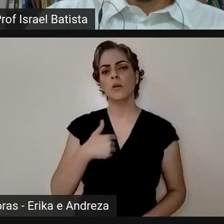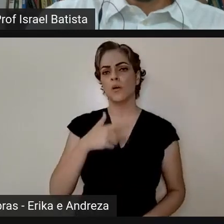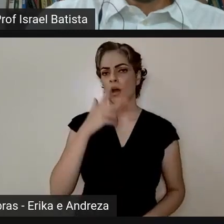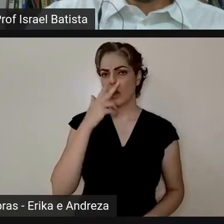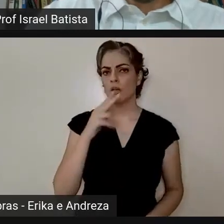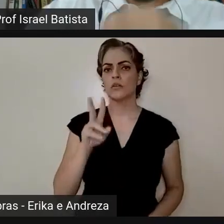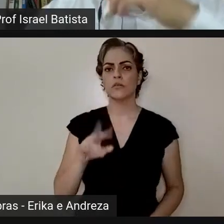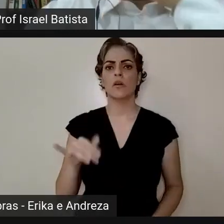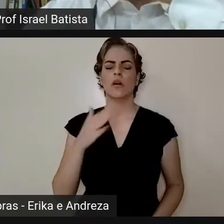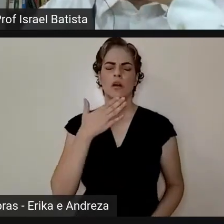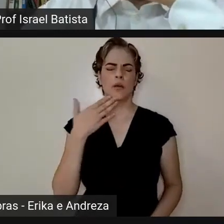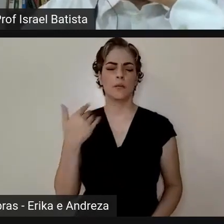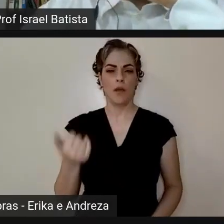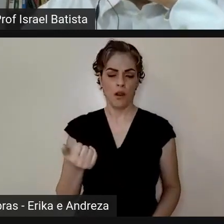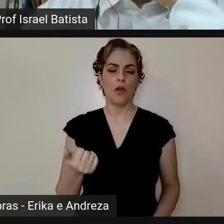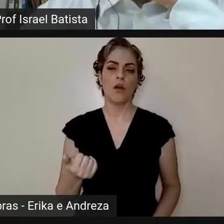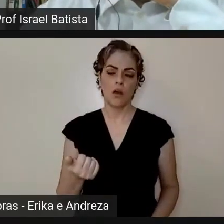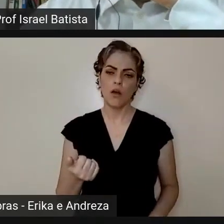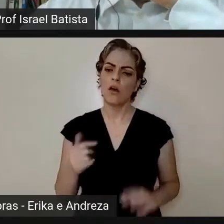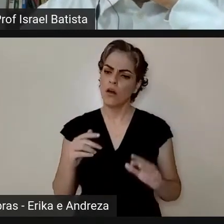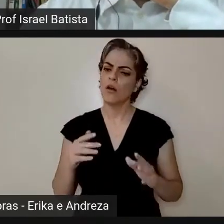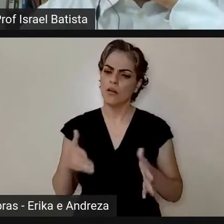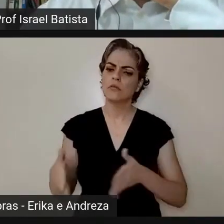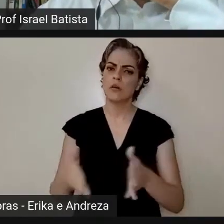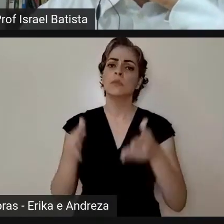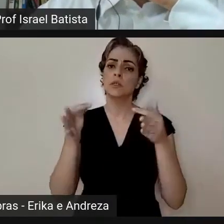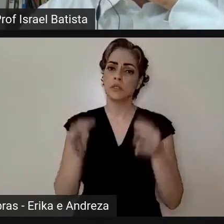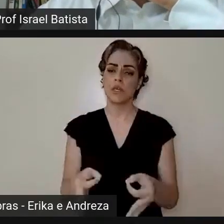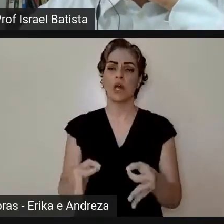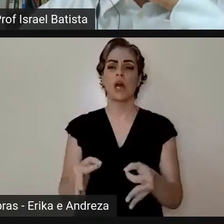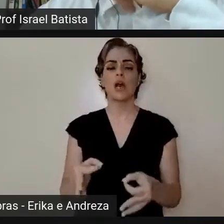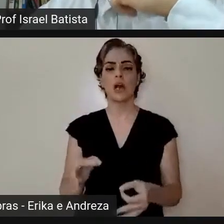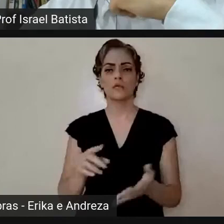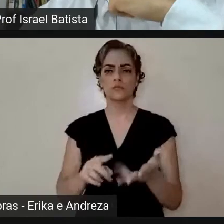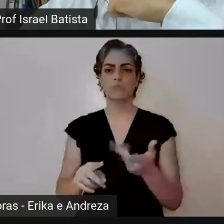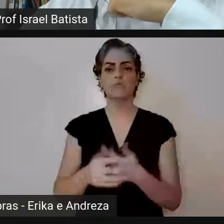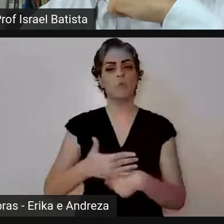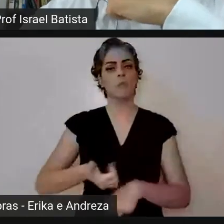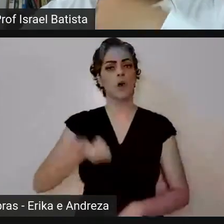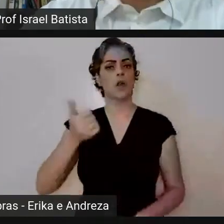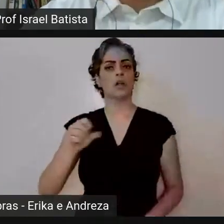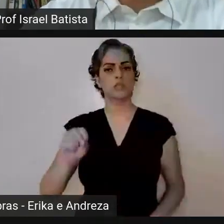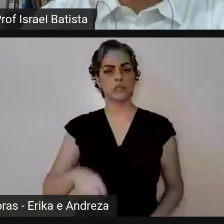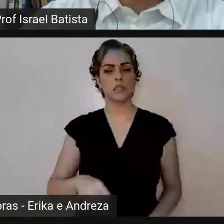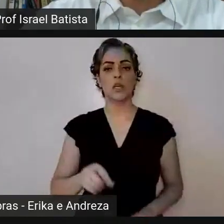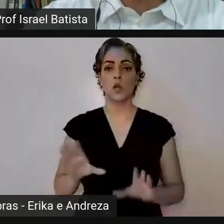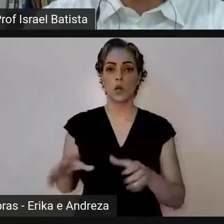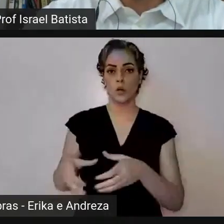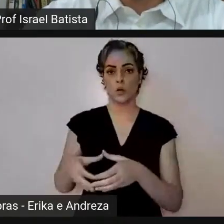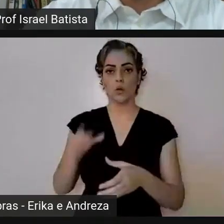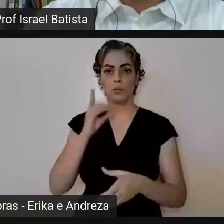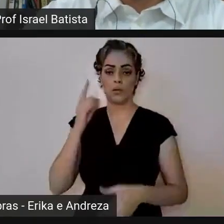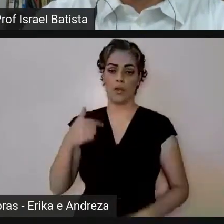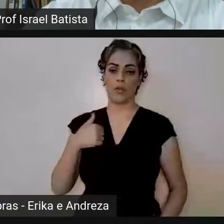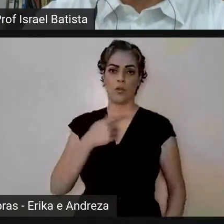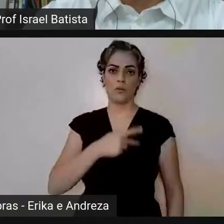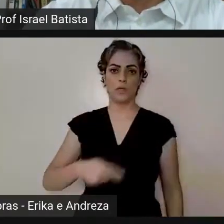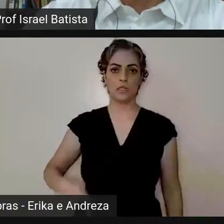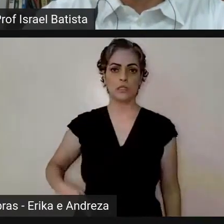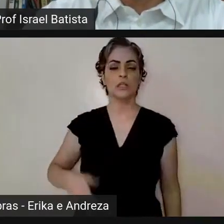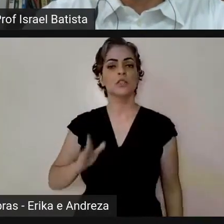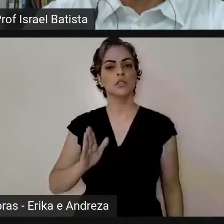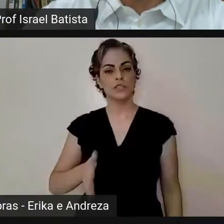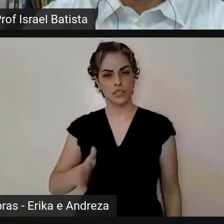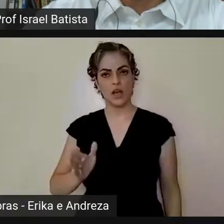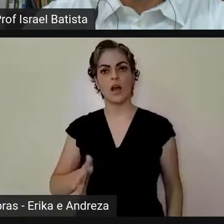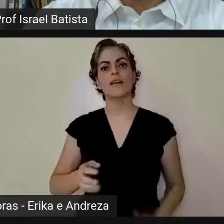direção correta e interessante. Tem melhorias a serem feitas. A Frente Parlamentar que eu presido já apresentou